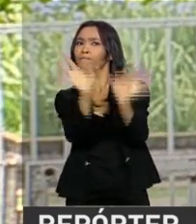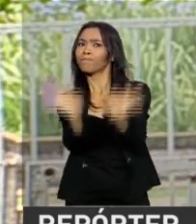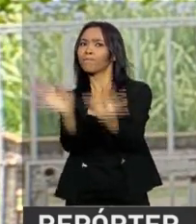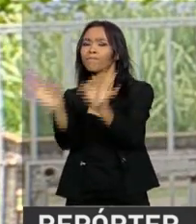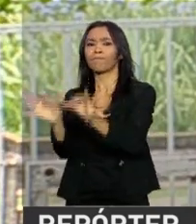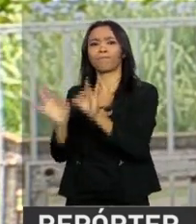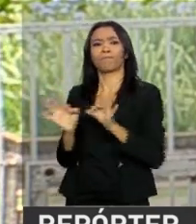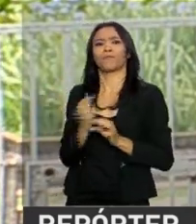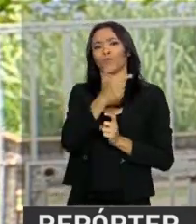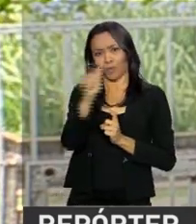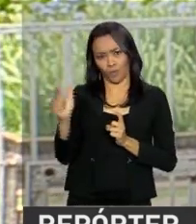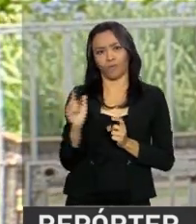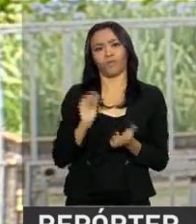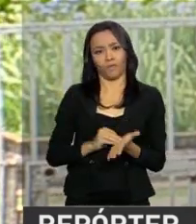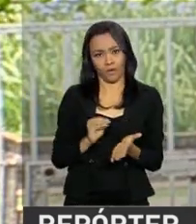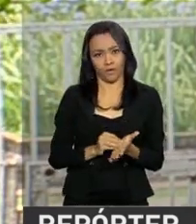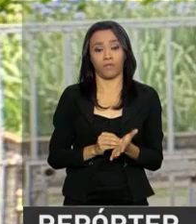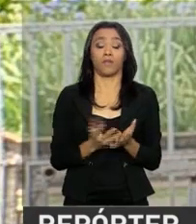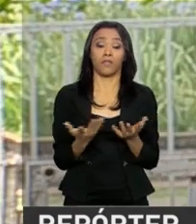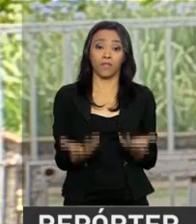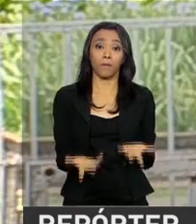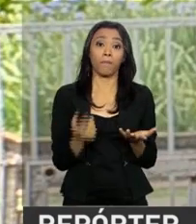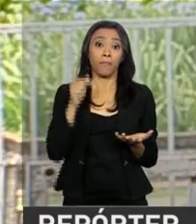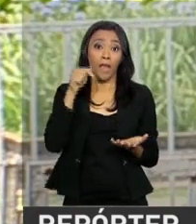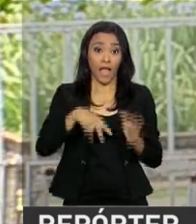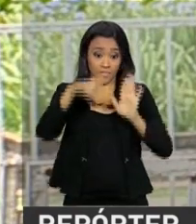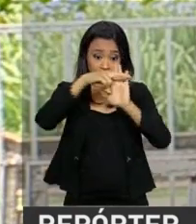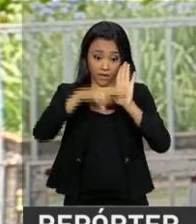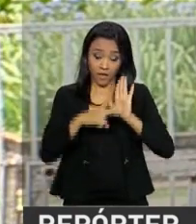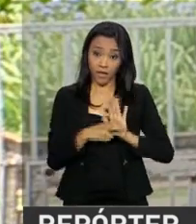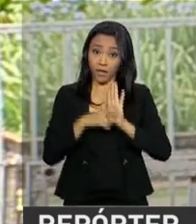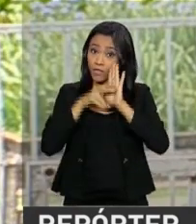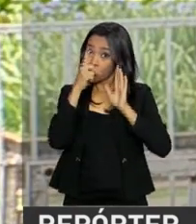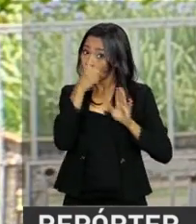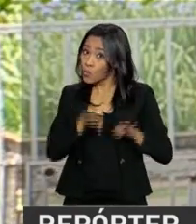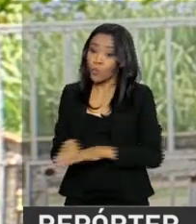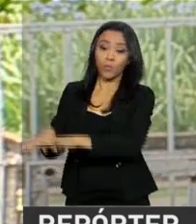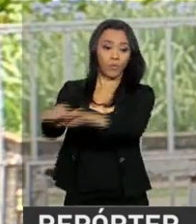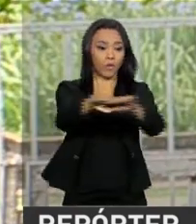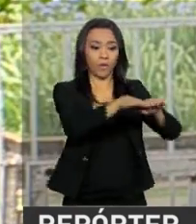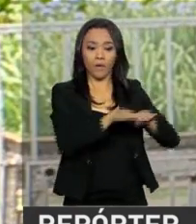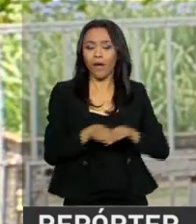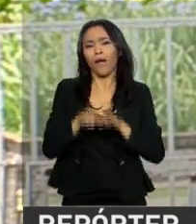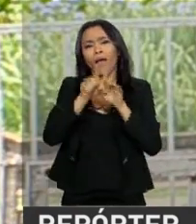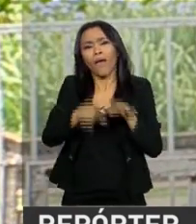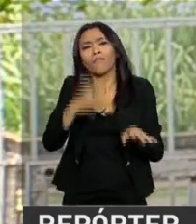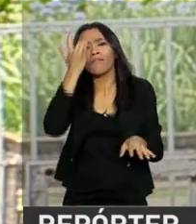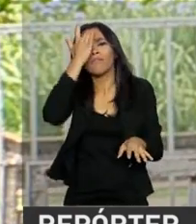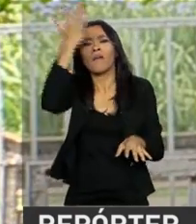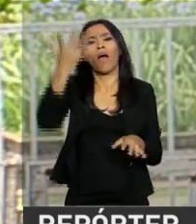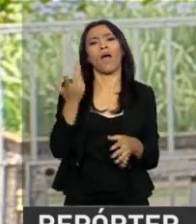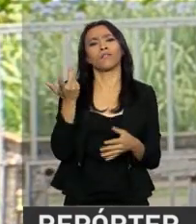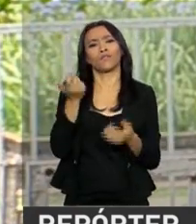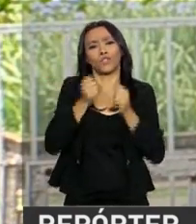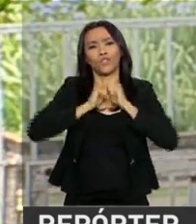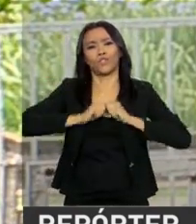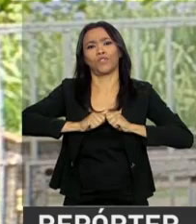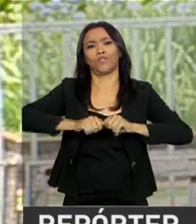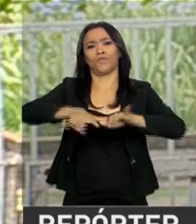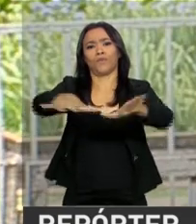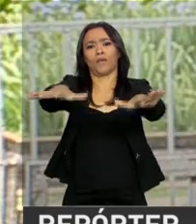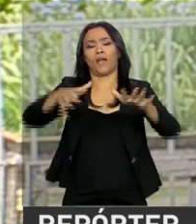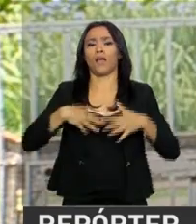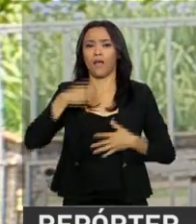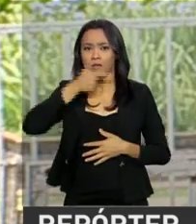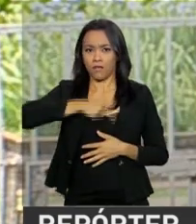e Moçambique a intenção com a ortografia única é facilitar a divulgação da língua portuguesa como por